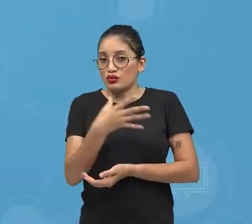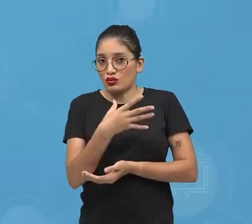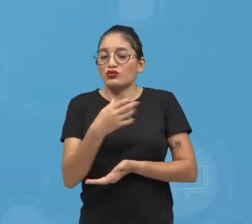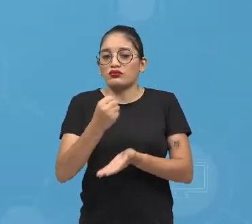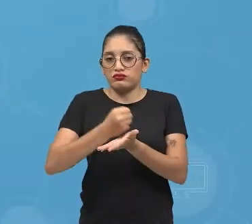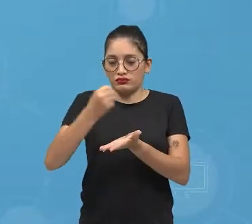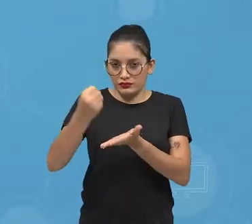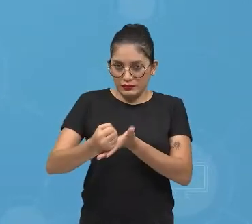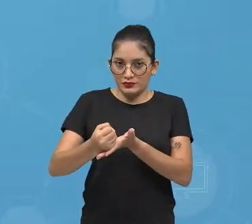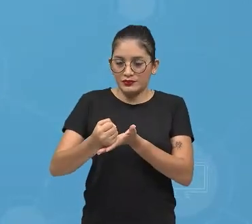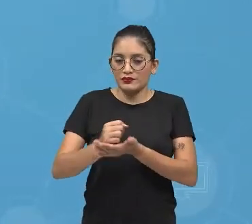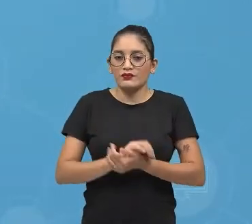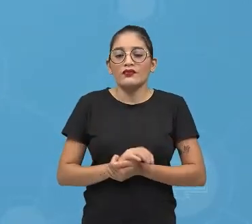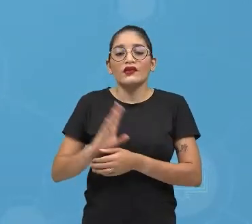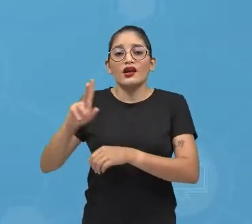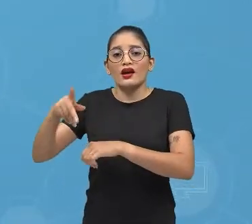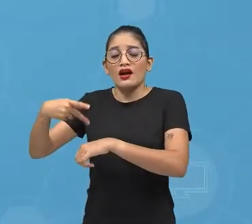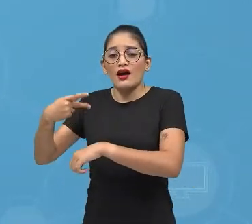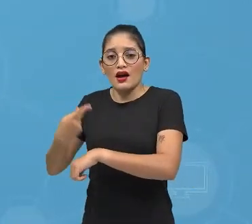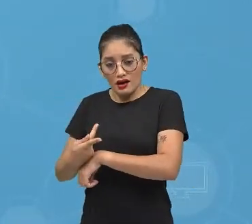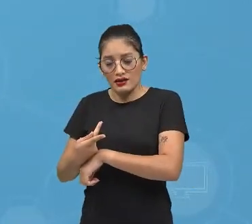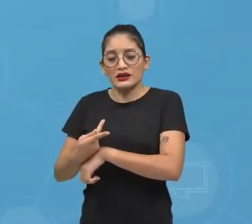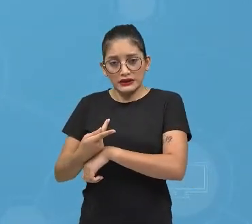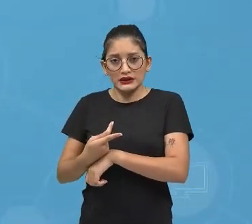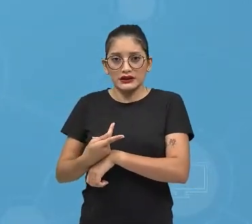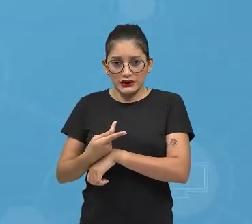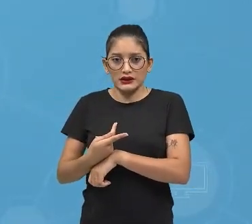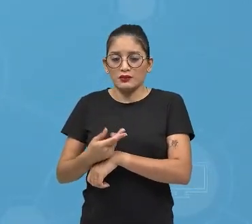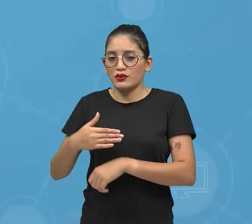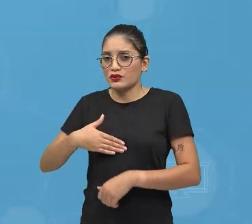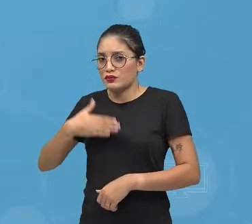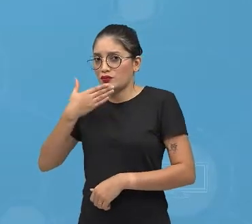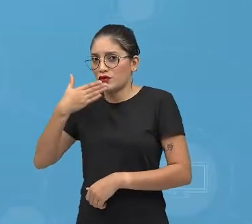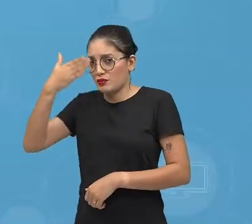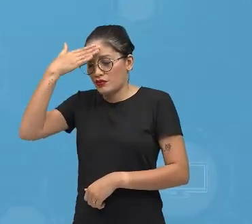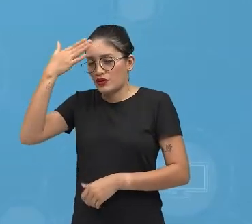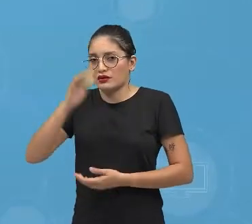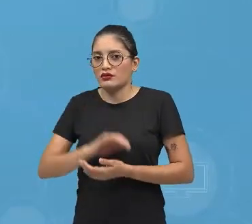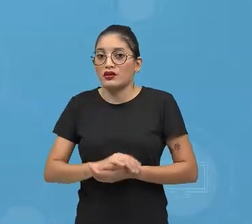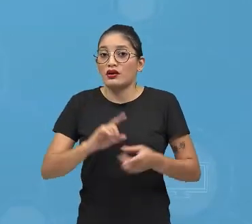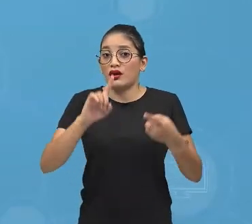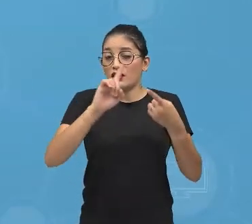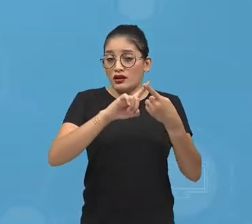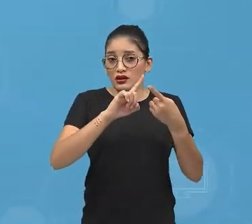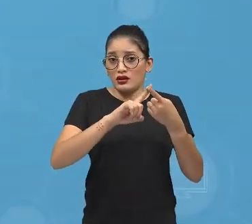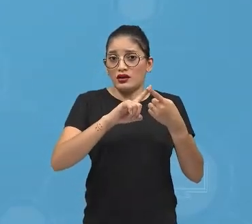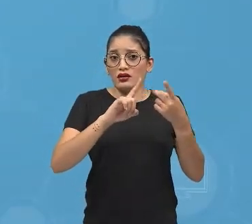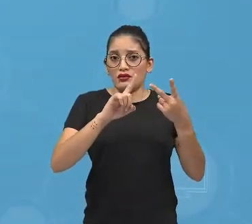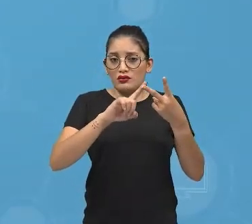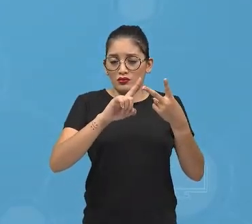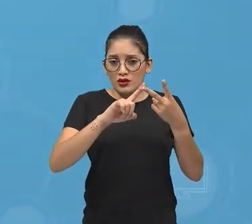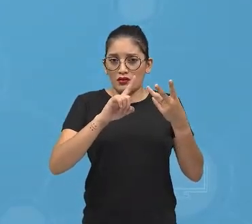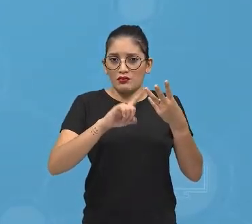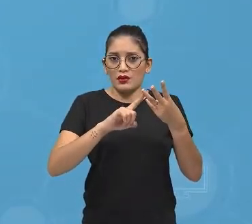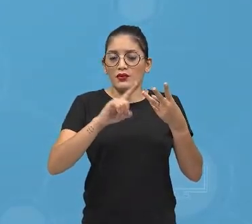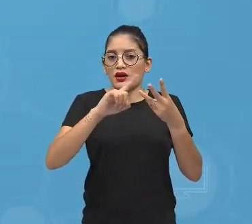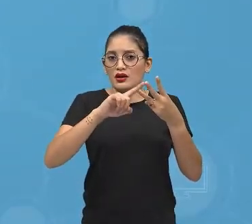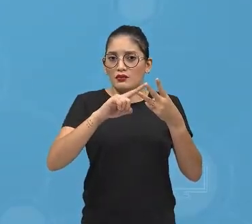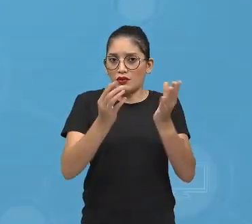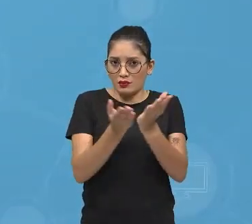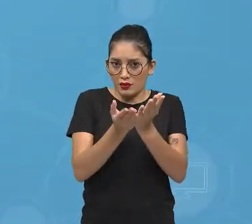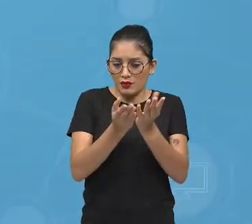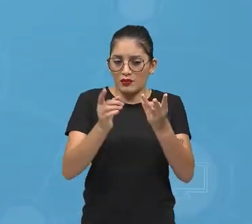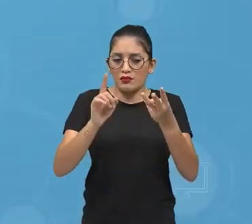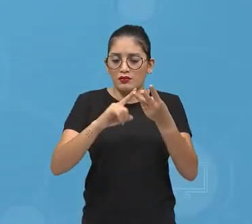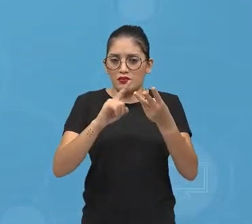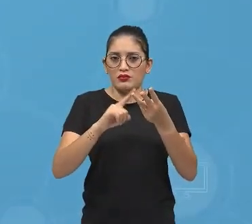e depois que veio o islamismo. Então, nós dizemos que o cristianismo e o islamismo são religiões